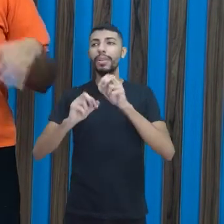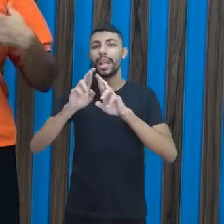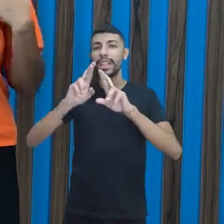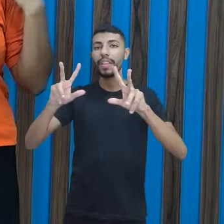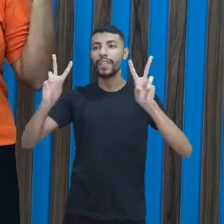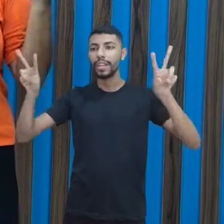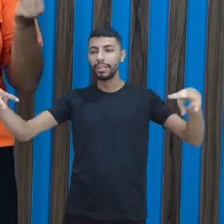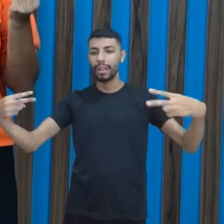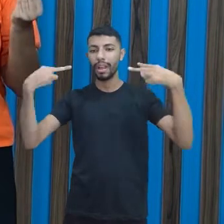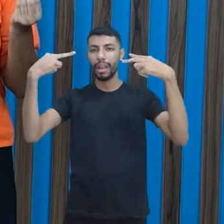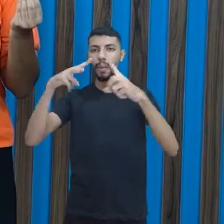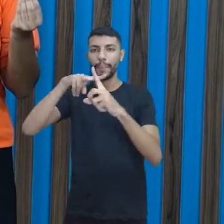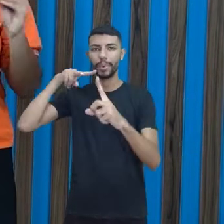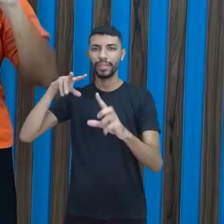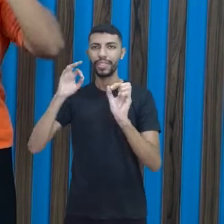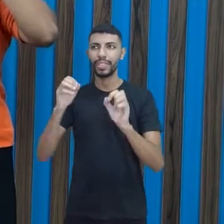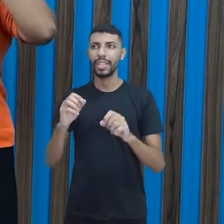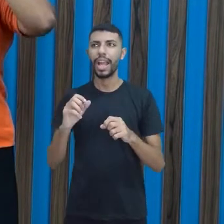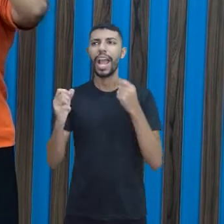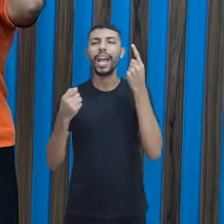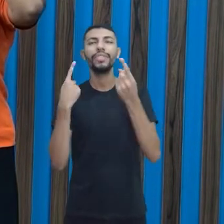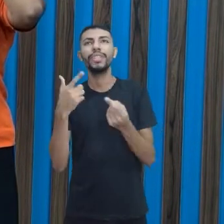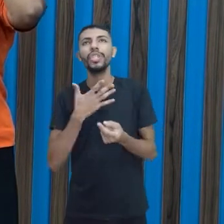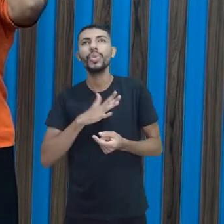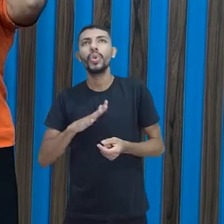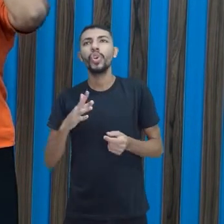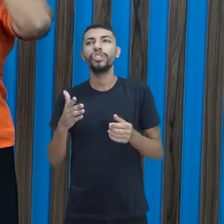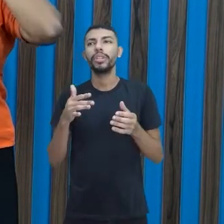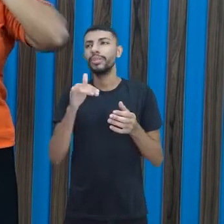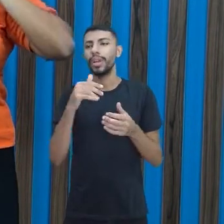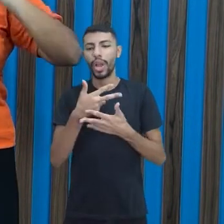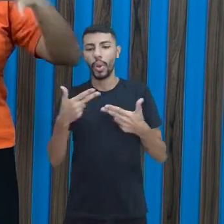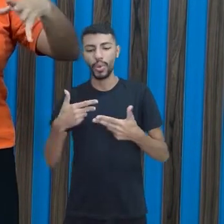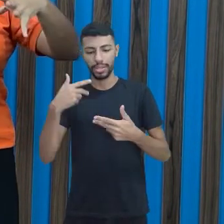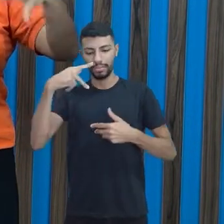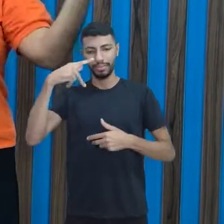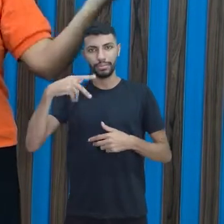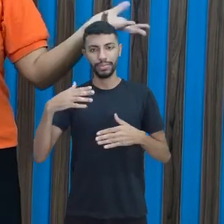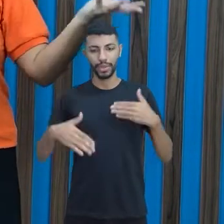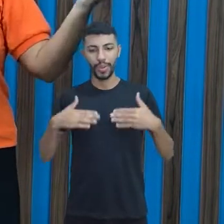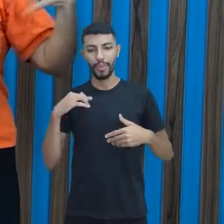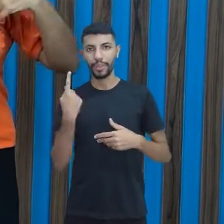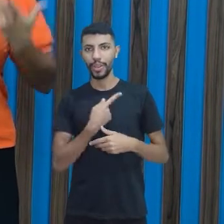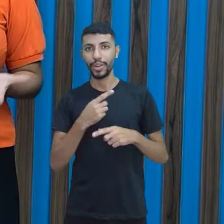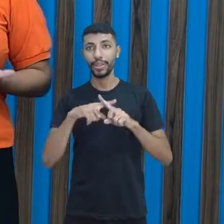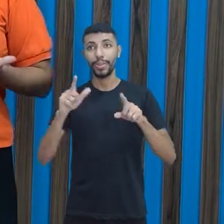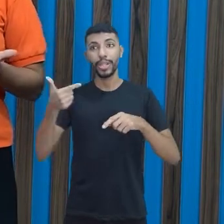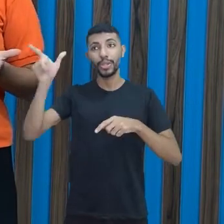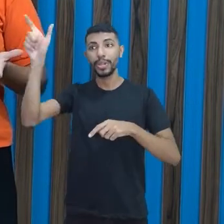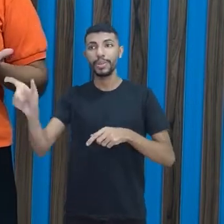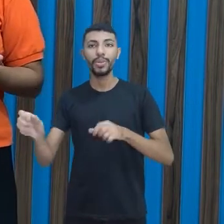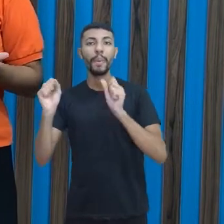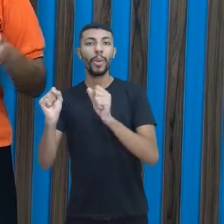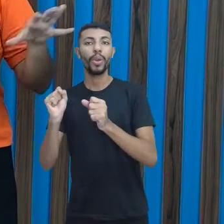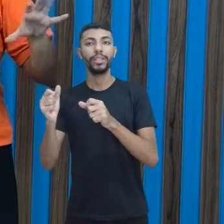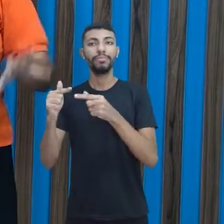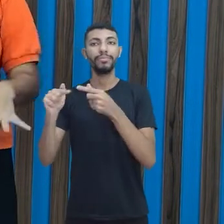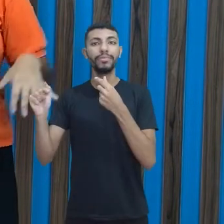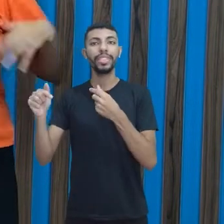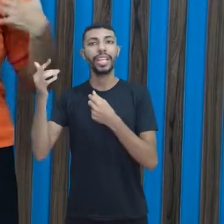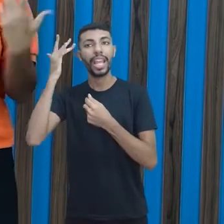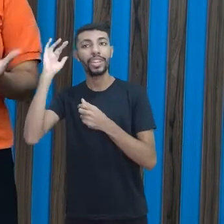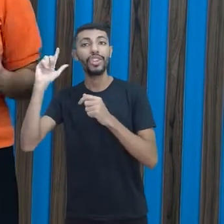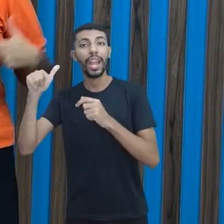e a gente tem uma cisma, né? E aí a outra pessoa olha e acha isso até bonito. Então é também